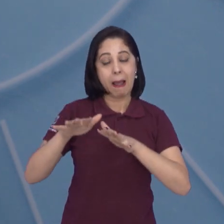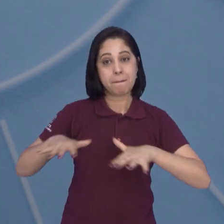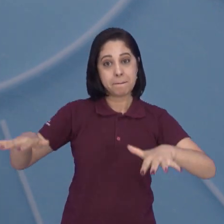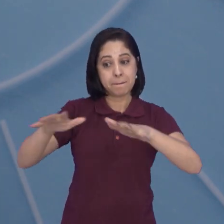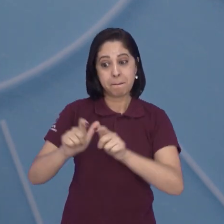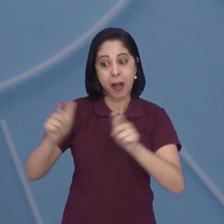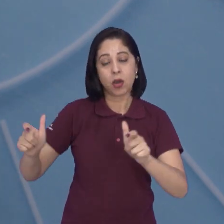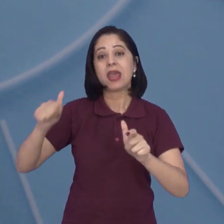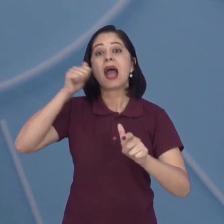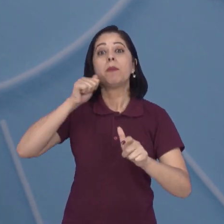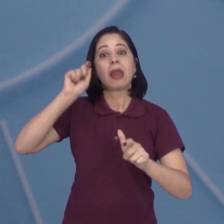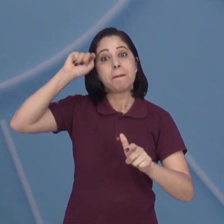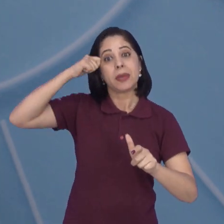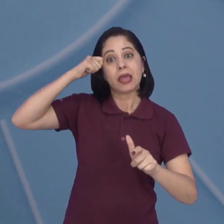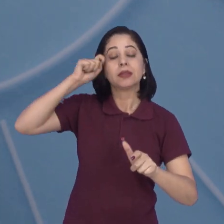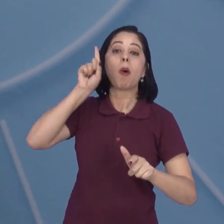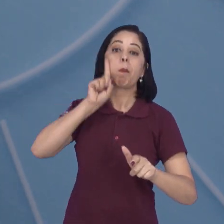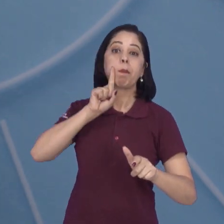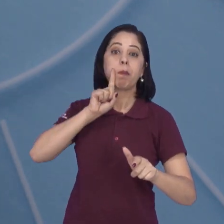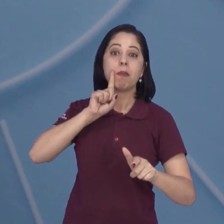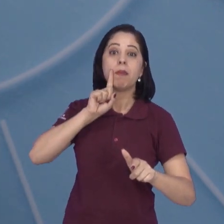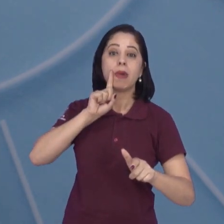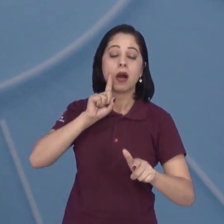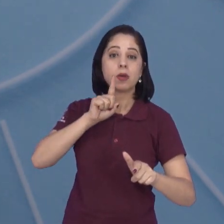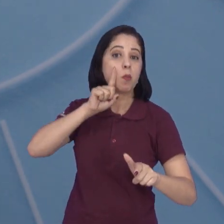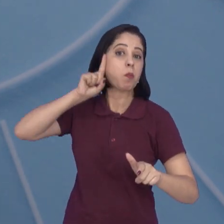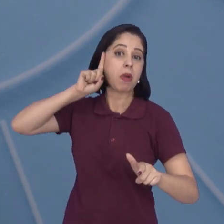pretas ou pardas, elas são ainda mais